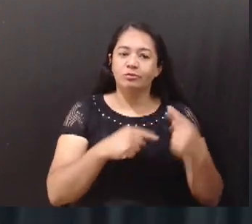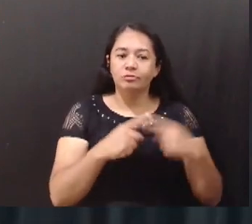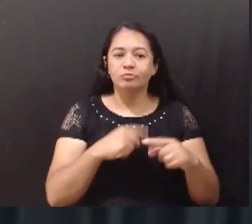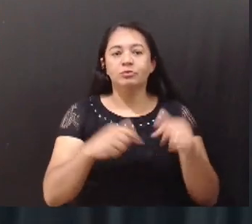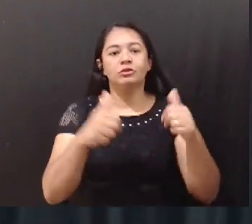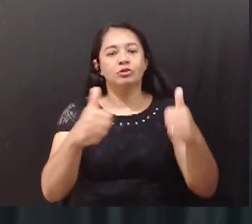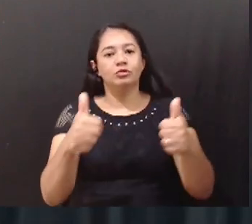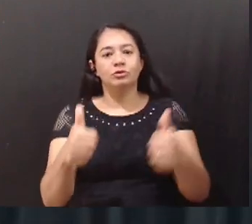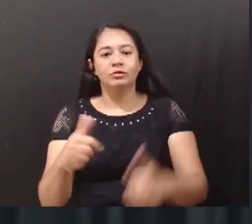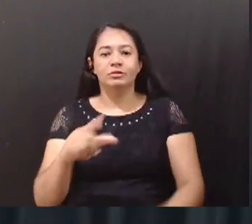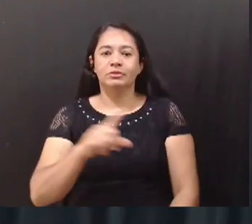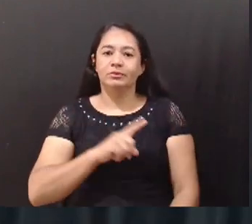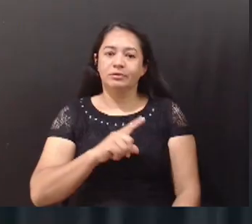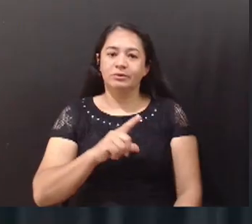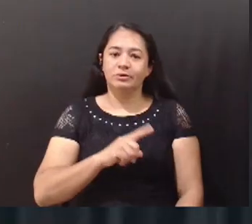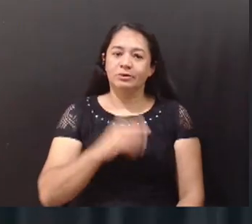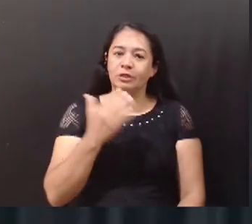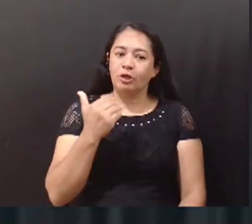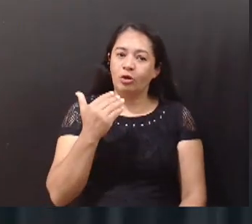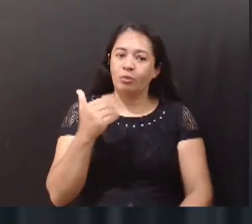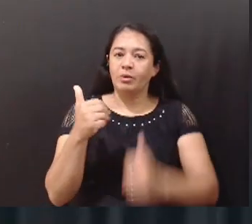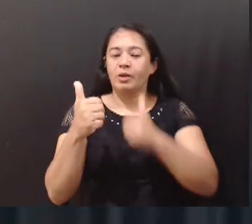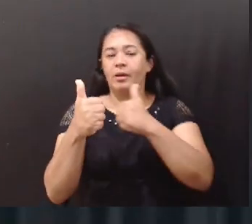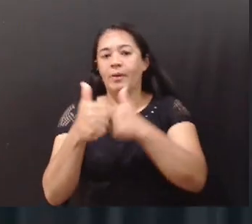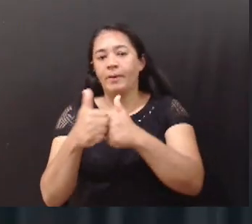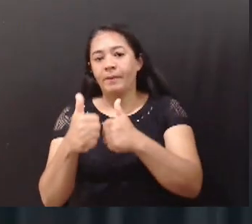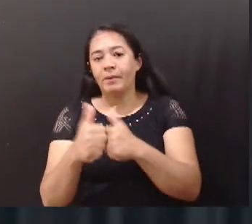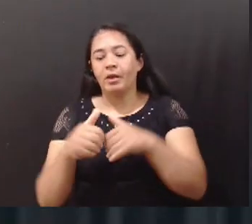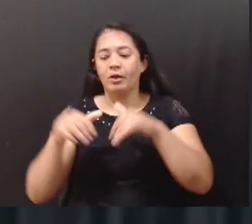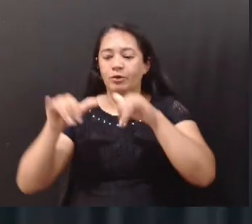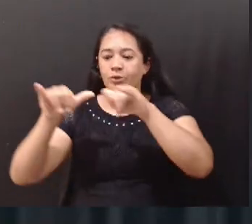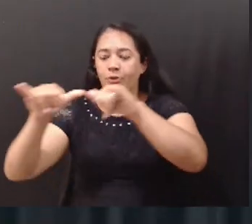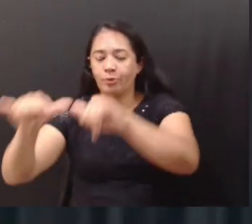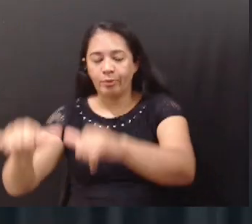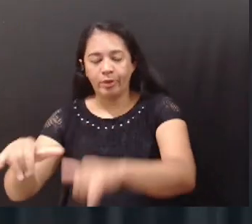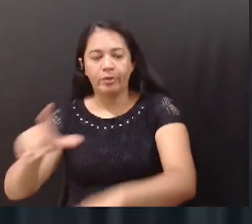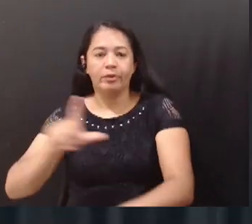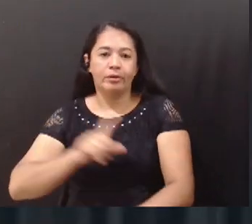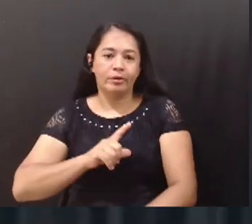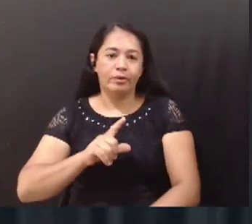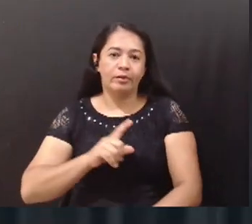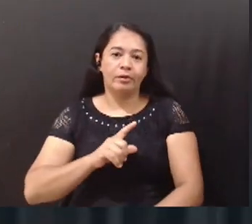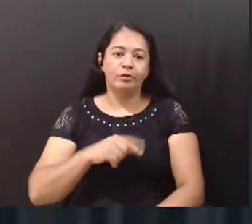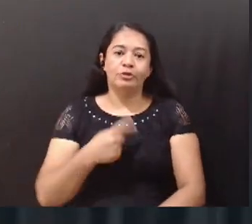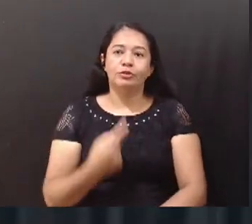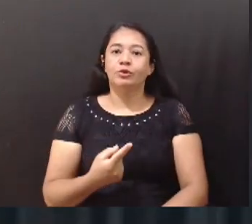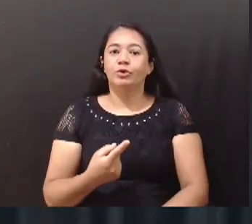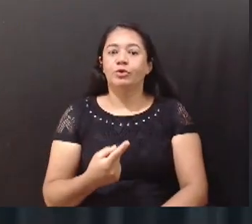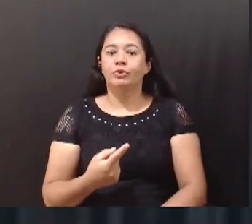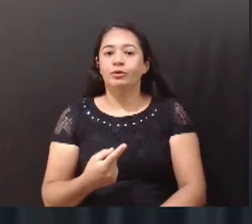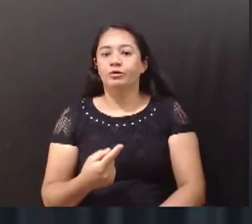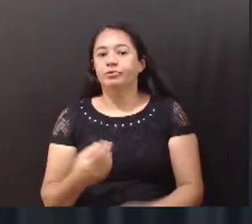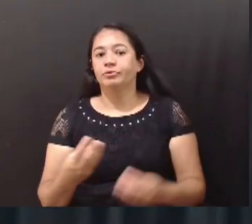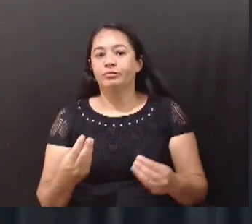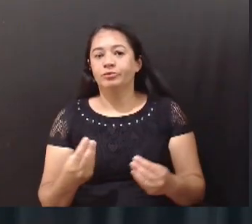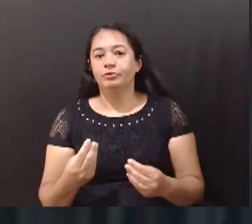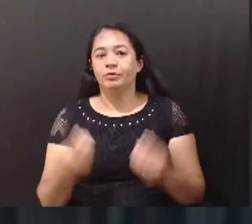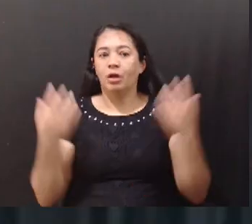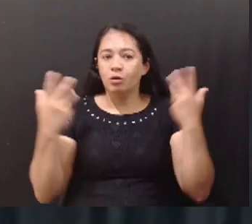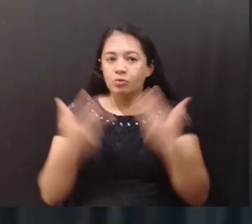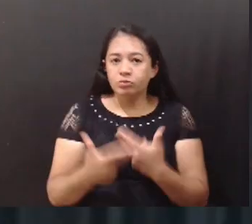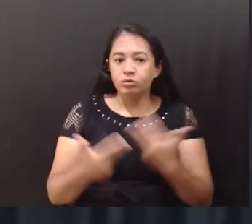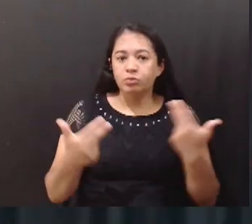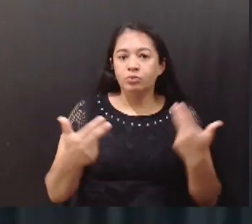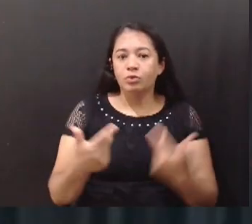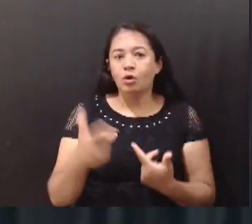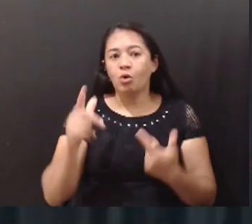comida perto, né? Tem um supermercado, a gente não está mais sendo ameaçado por bichos, por outras tribos.